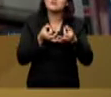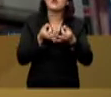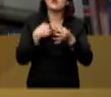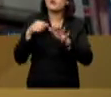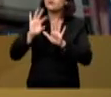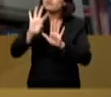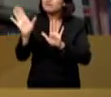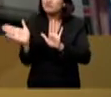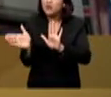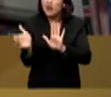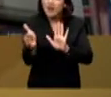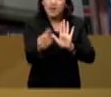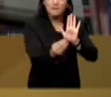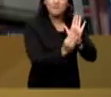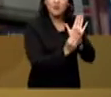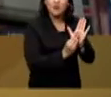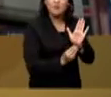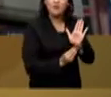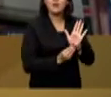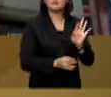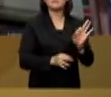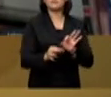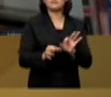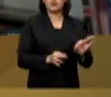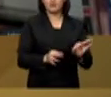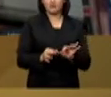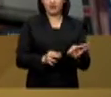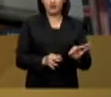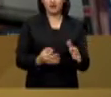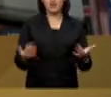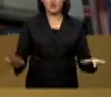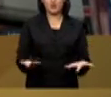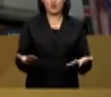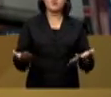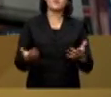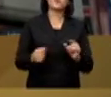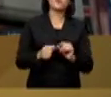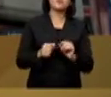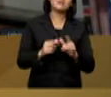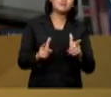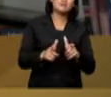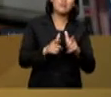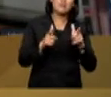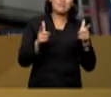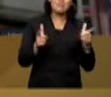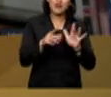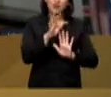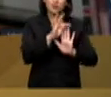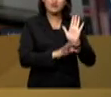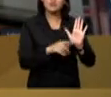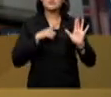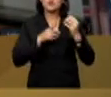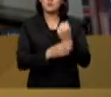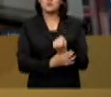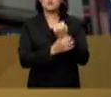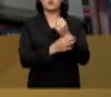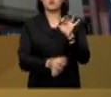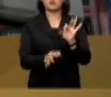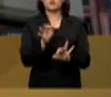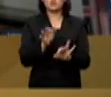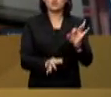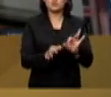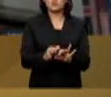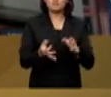nessa síntese de modulação, chegar à maior segurança jurídica, à maior previsibilidade